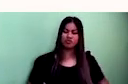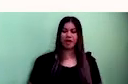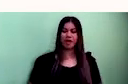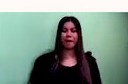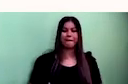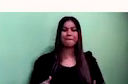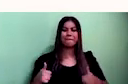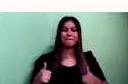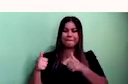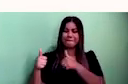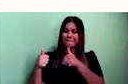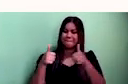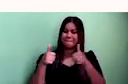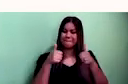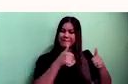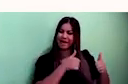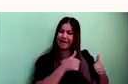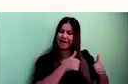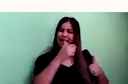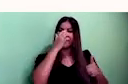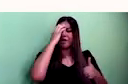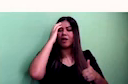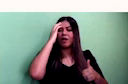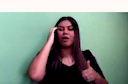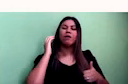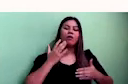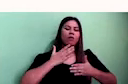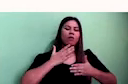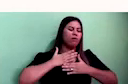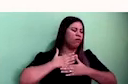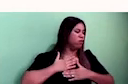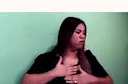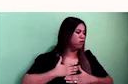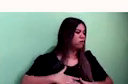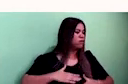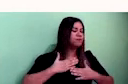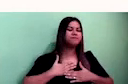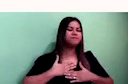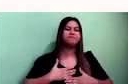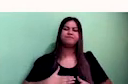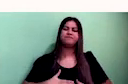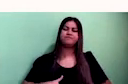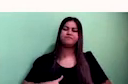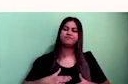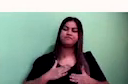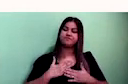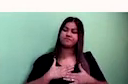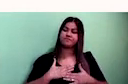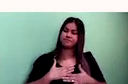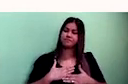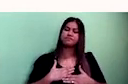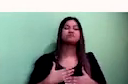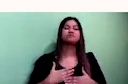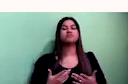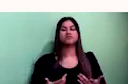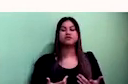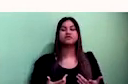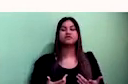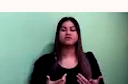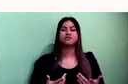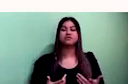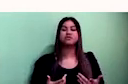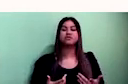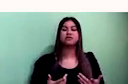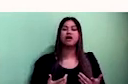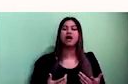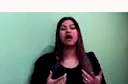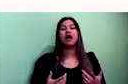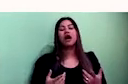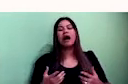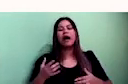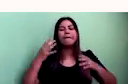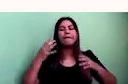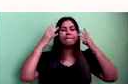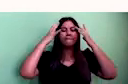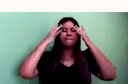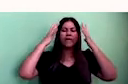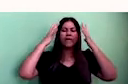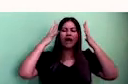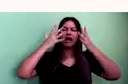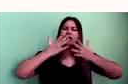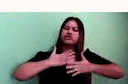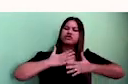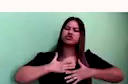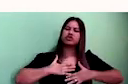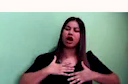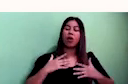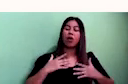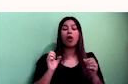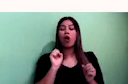sensação de bem-estar, a relaxar, não só mentalmente, mas também de forma física, né? Então, tá tenso os